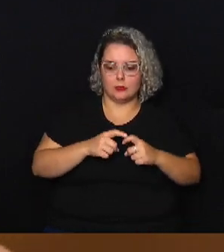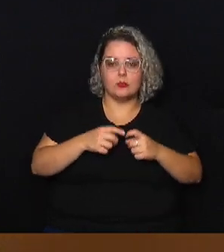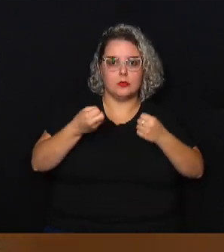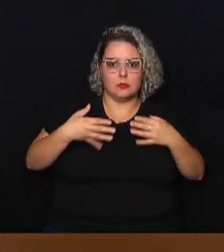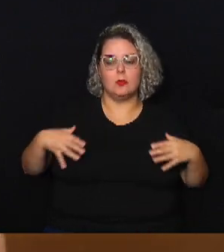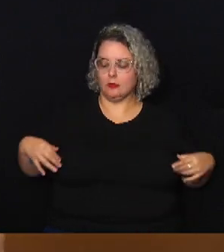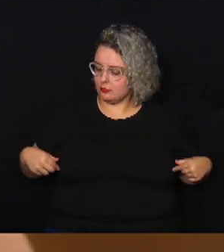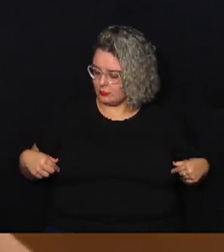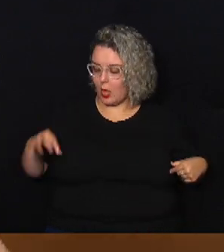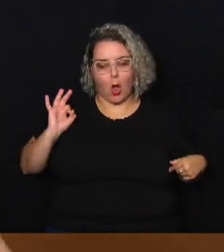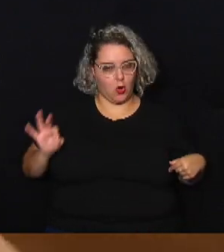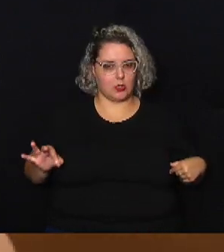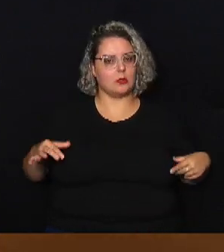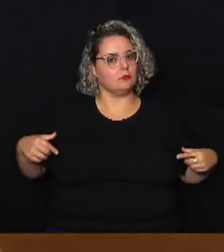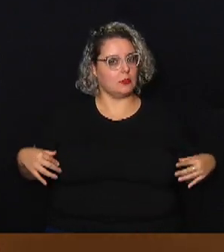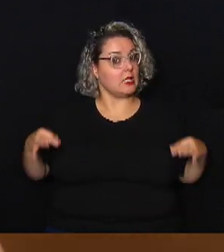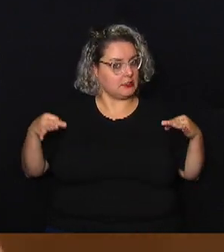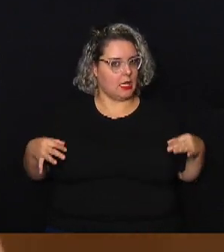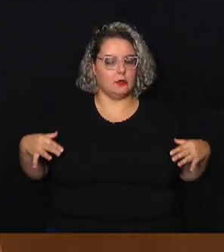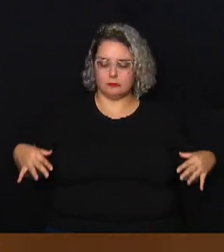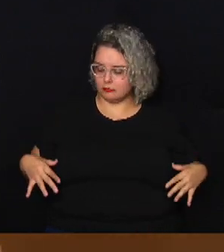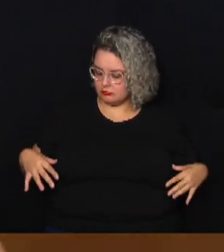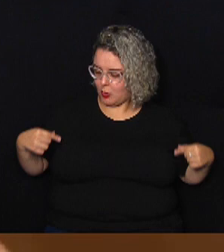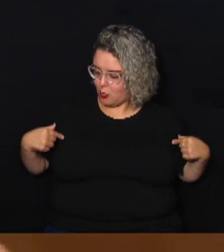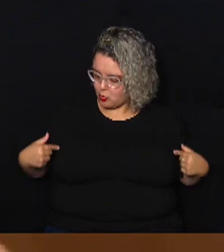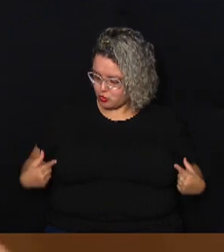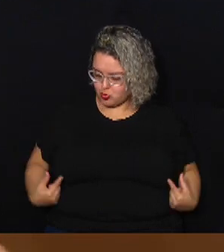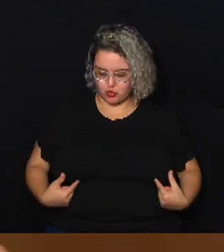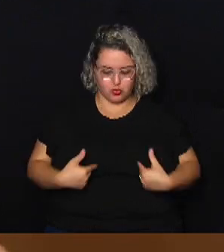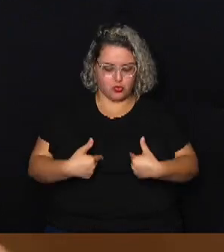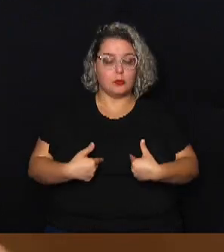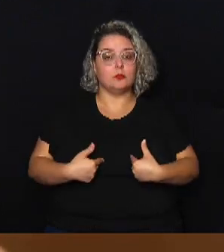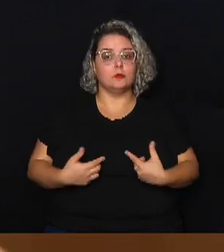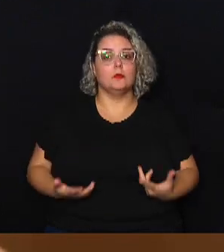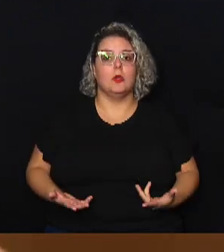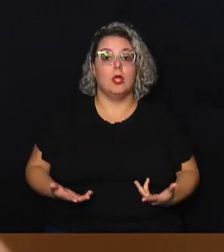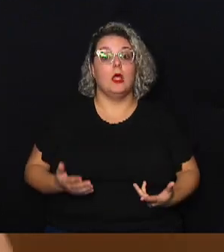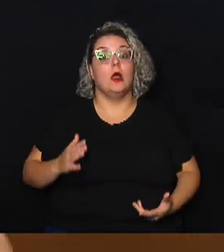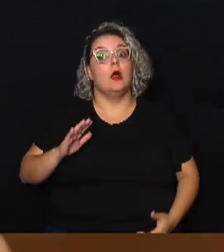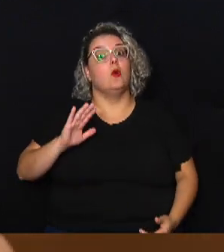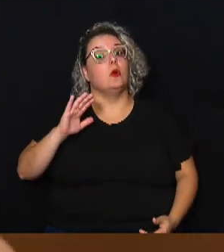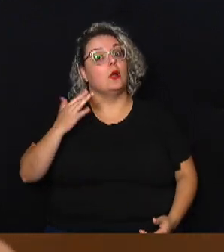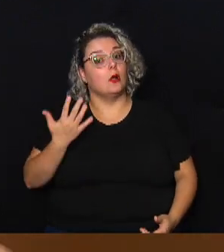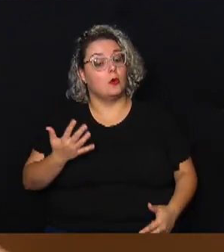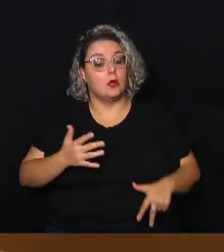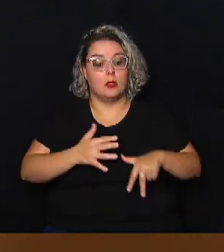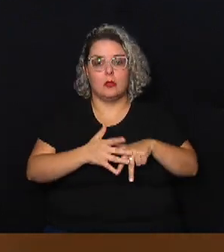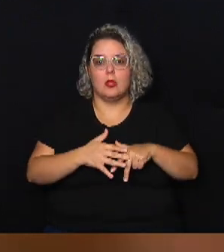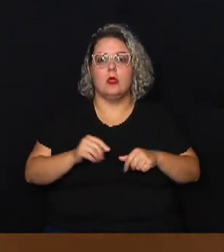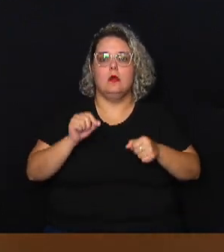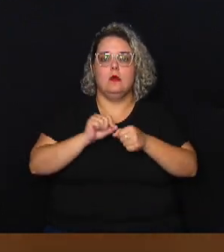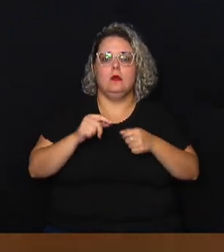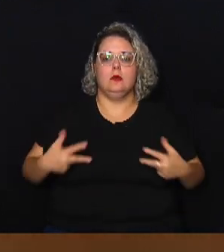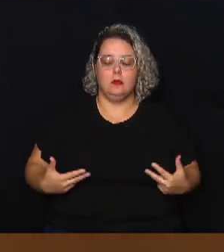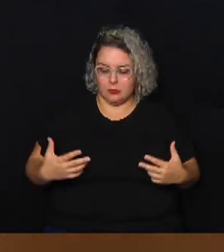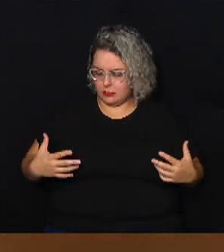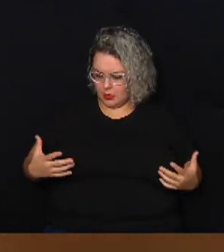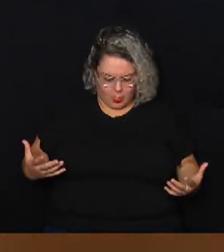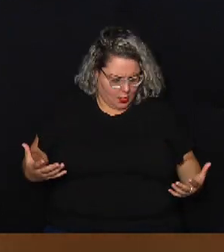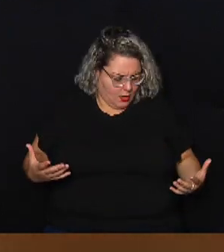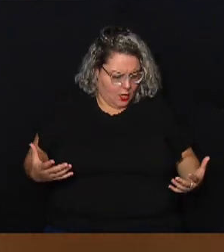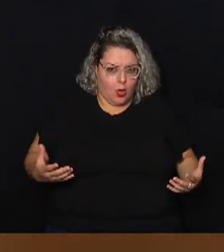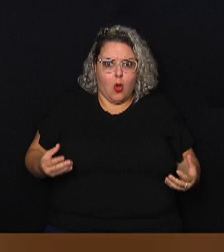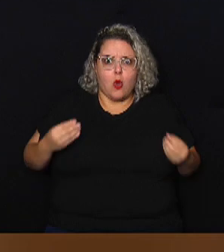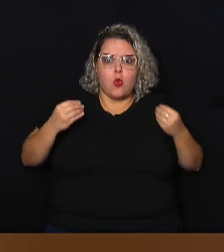mesmo. O que não acontece quando a paciente não foi orientada e ela faz a cirurgia e toma um susto. Mas,